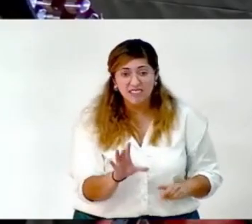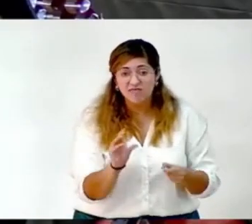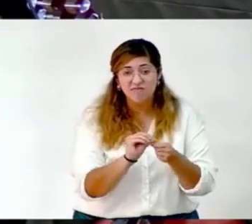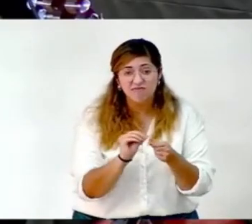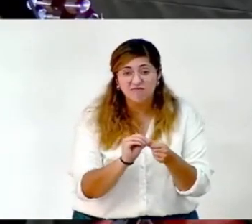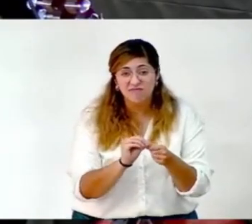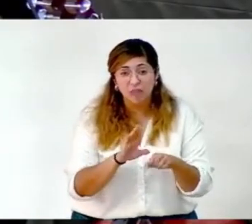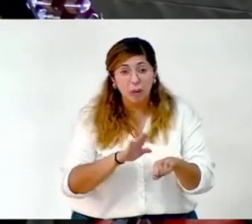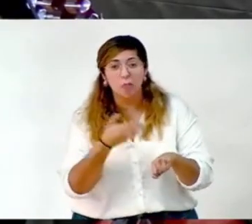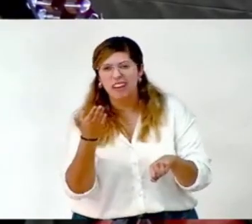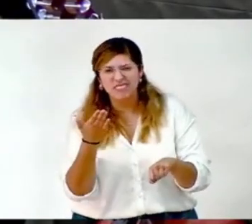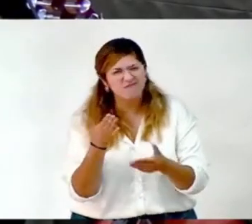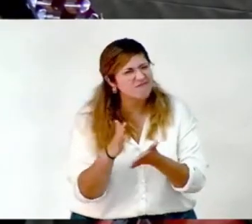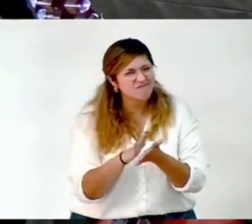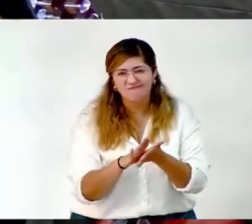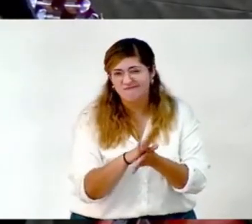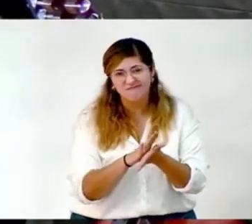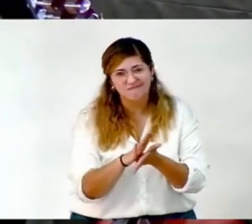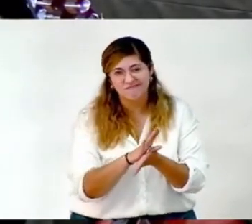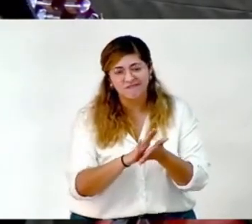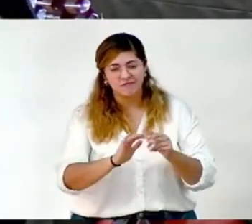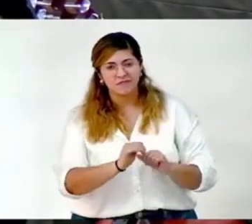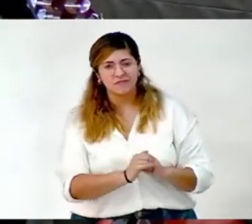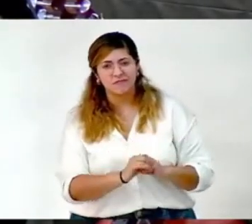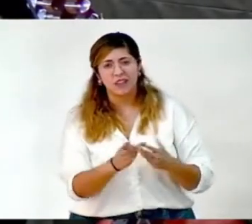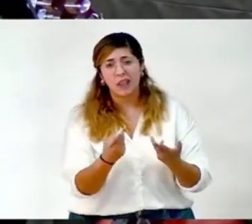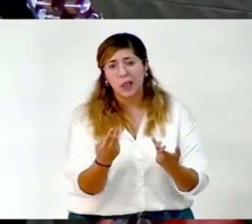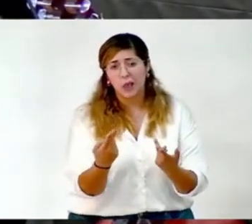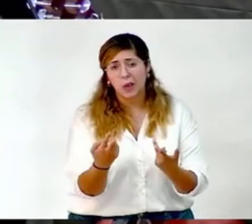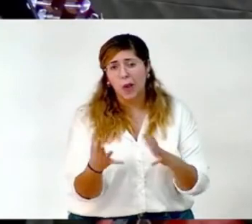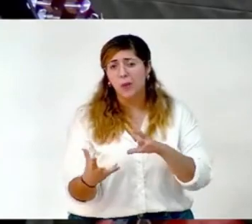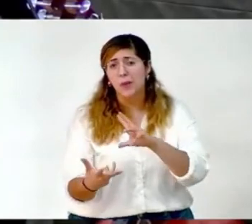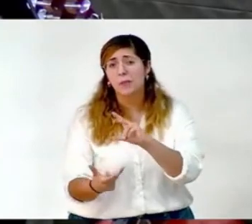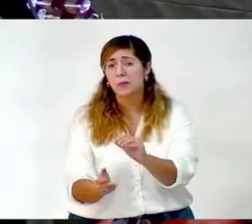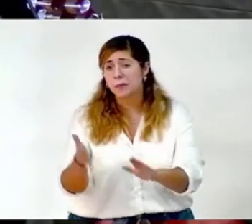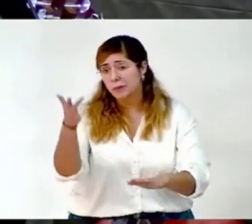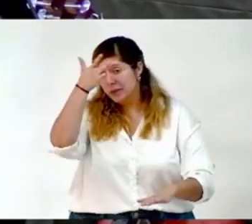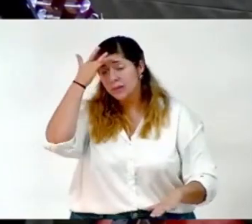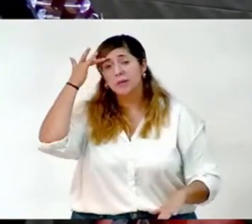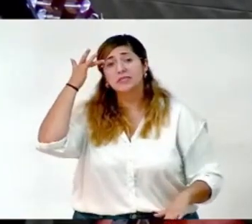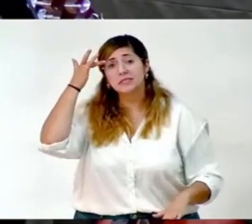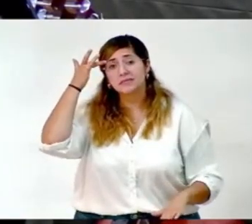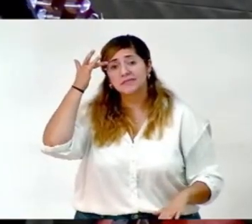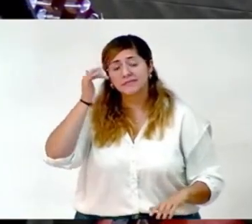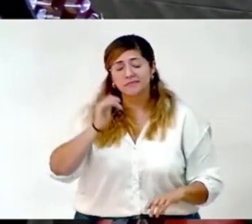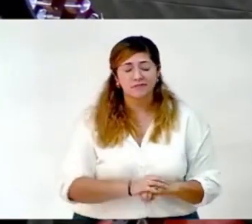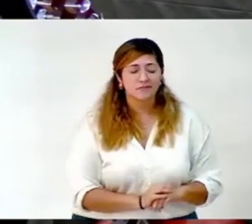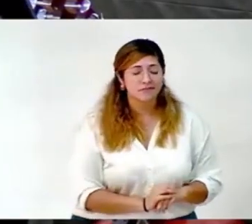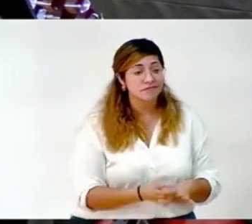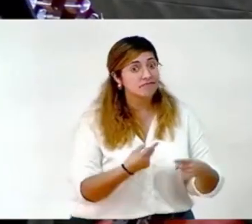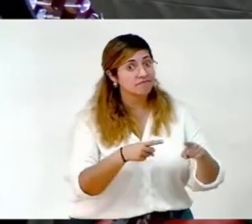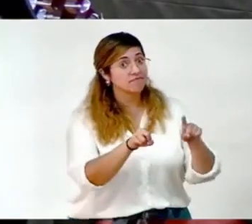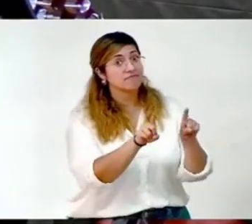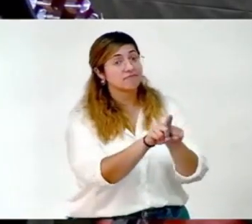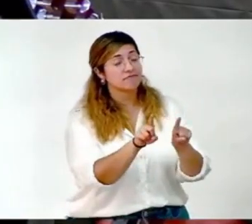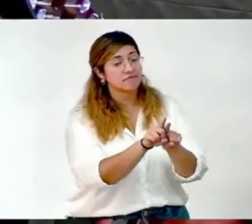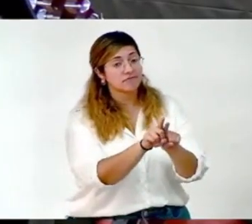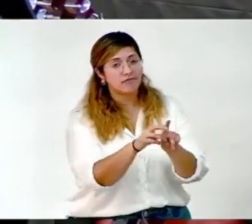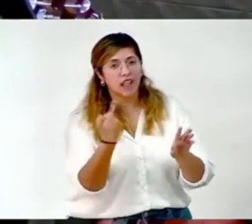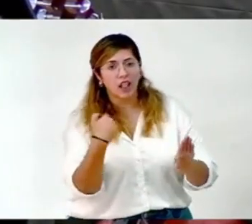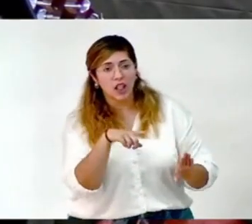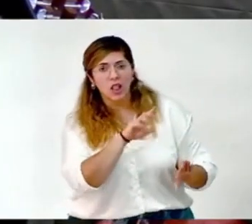demais? Não fazem os gentios também o mesmo? Portanto, sede